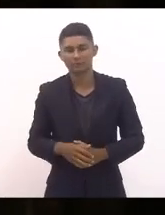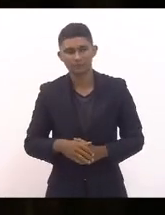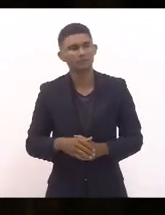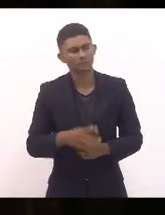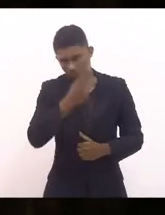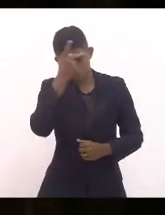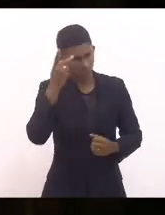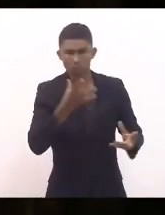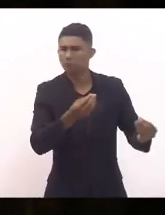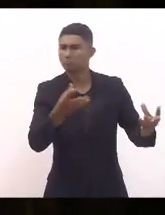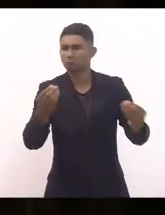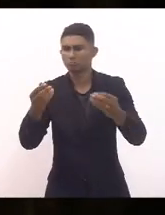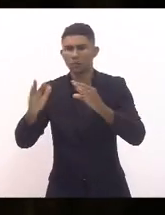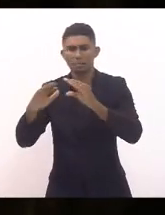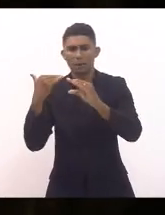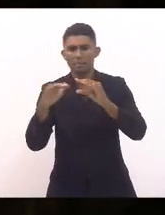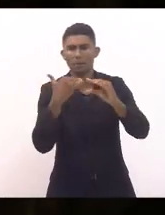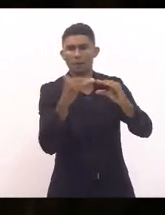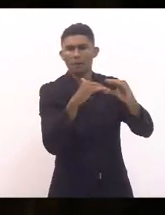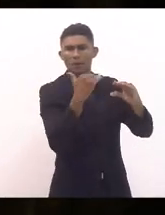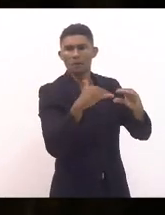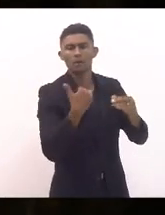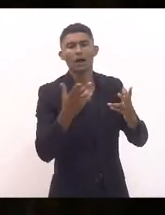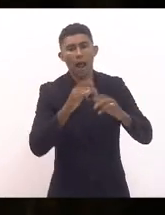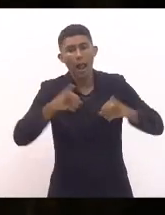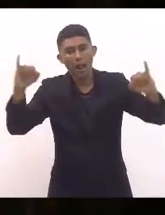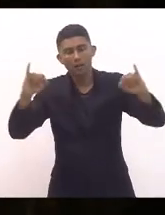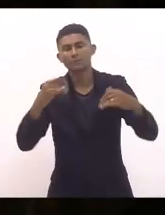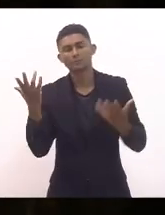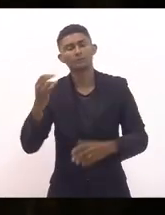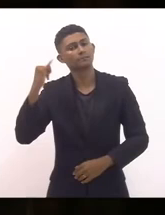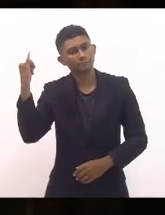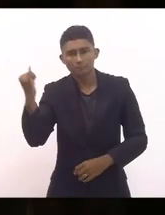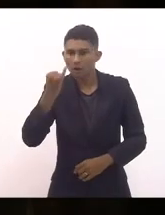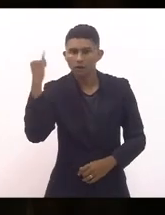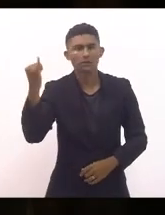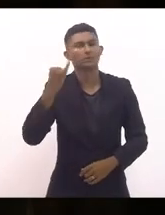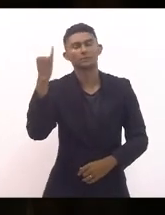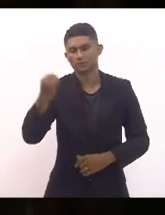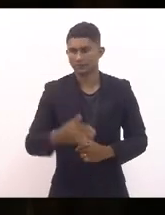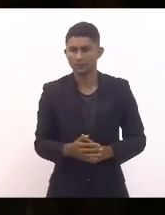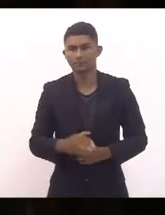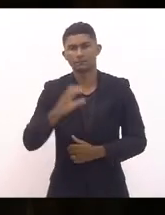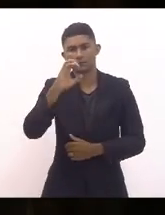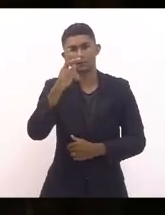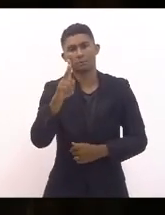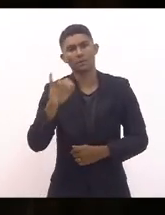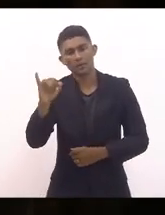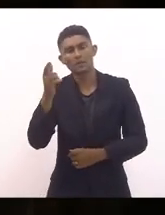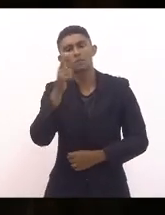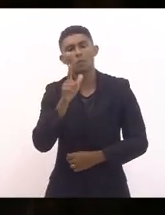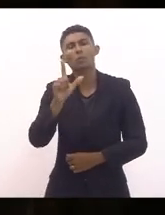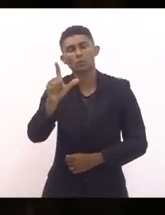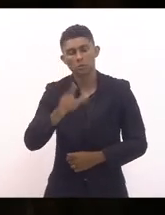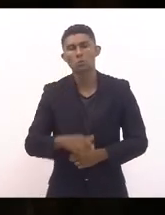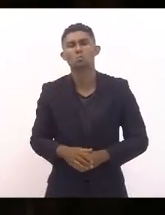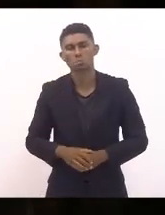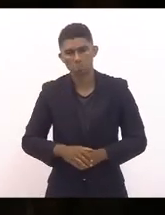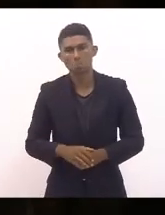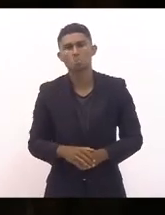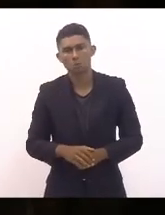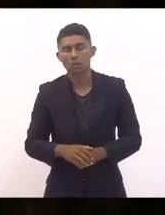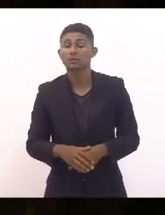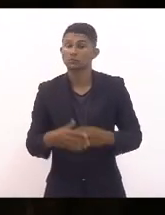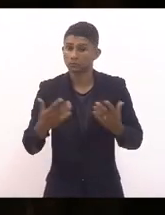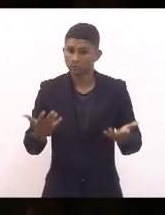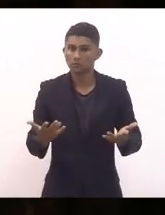recebendo, que é o Alerta PRI. Então, foi uma ferramenta fundamental que essa CPI lutou para, de fato, se